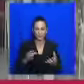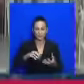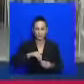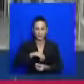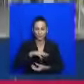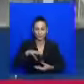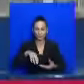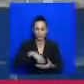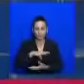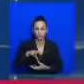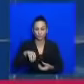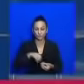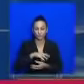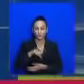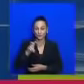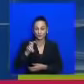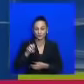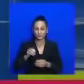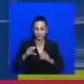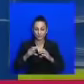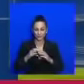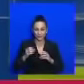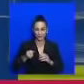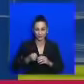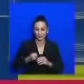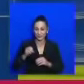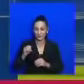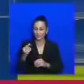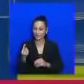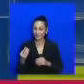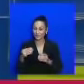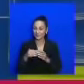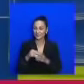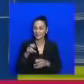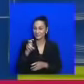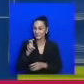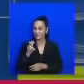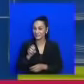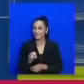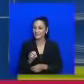carregado. Embaralhando 50 bolas numeradas de 01 a 50.